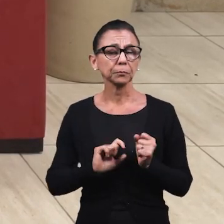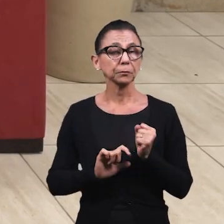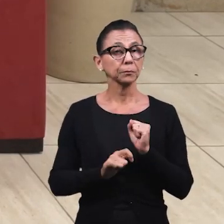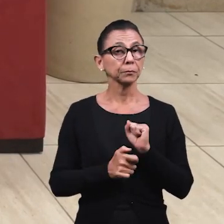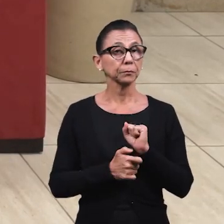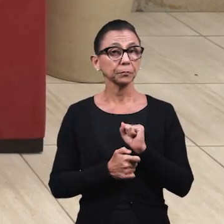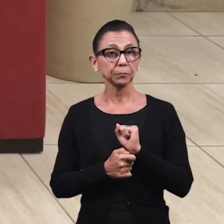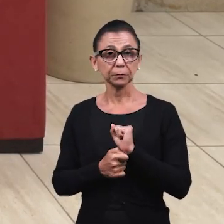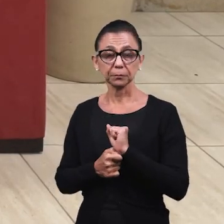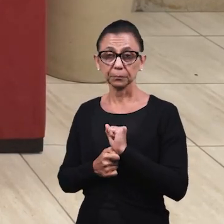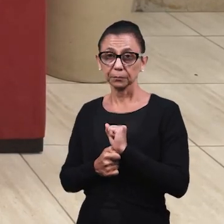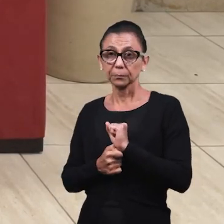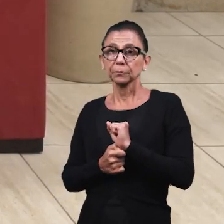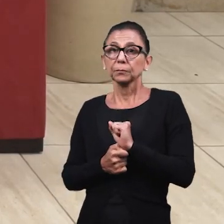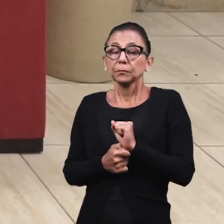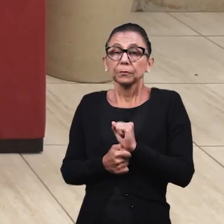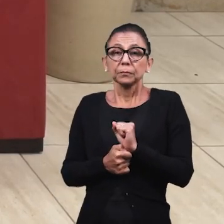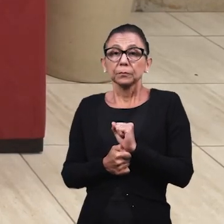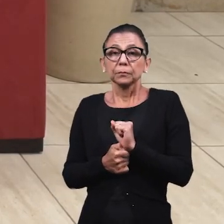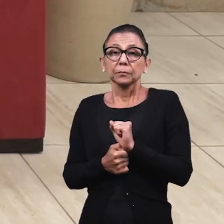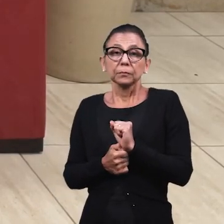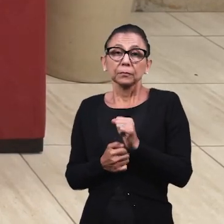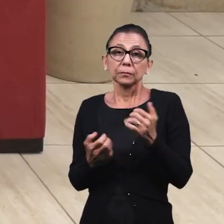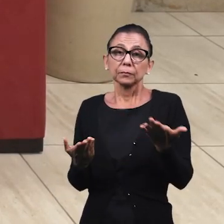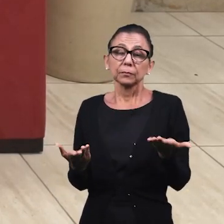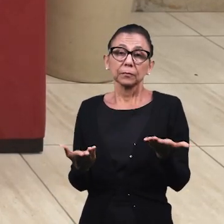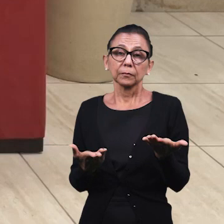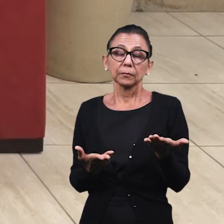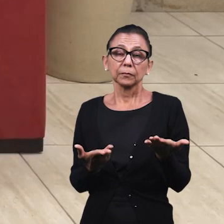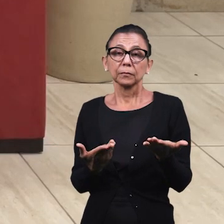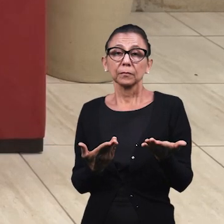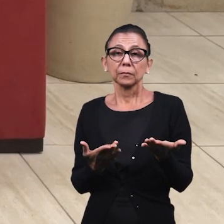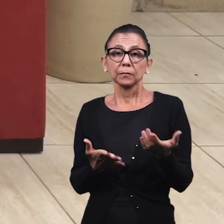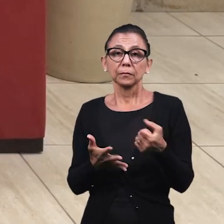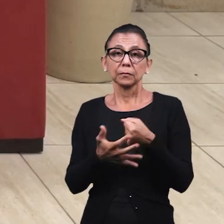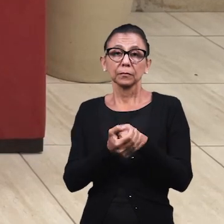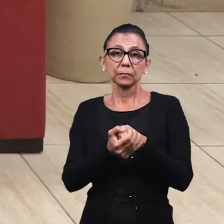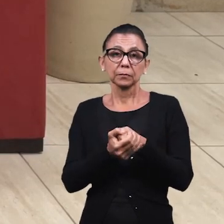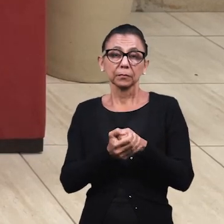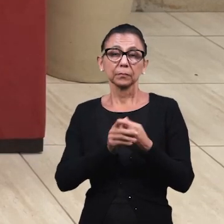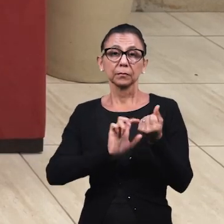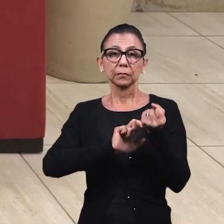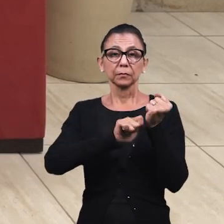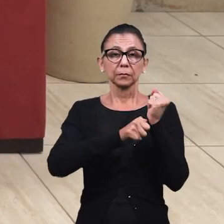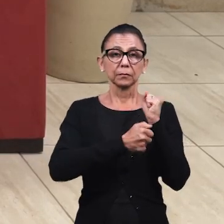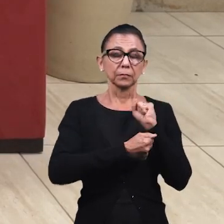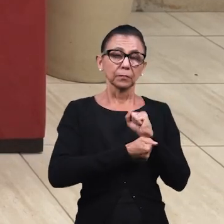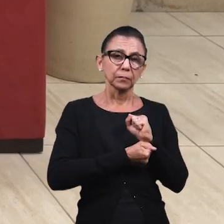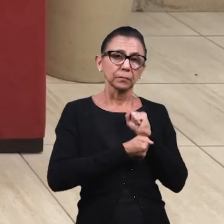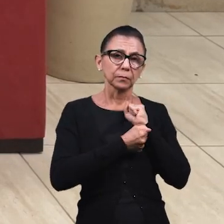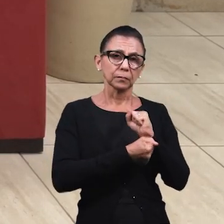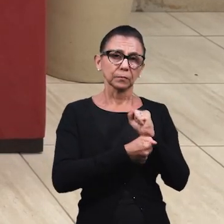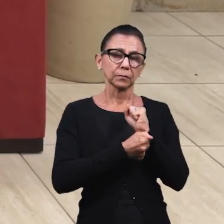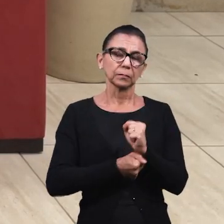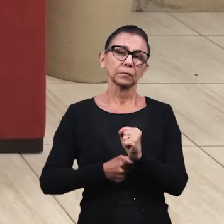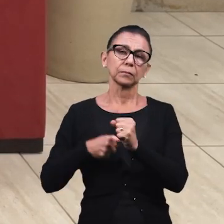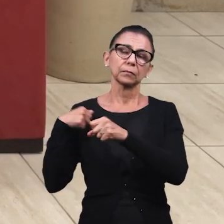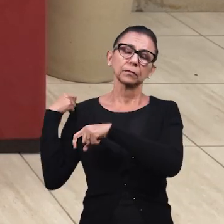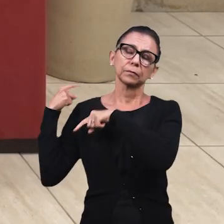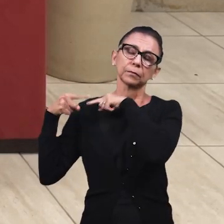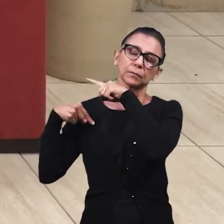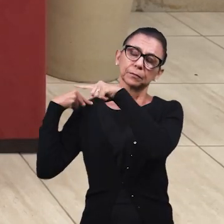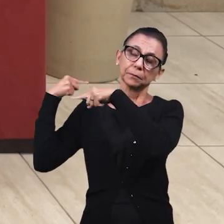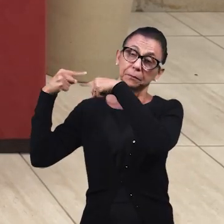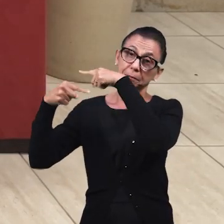desse mistério, foi oculto, sempre esteve oculto. Nos tempos, nas